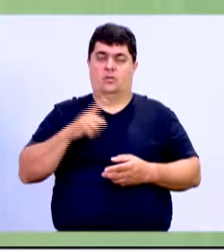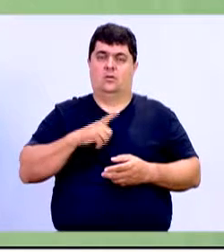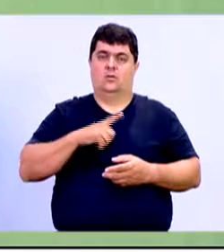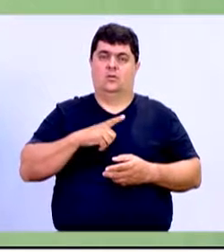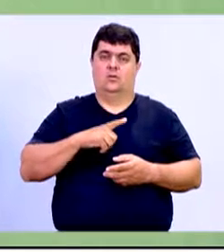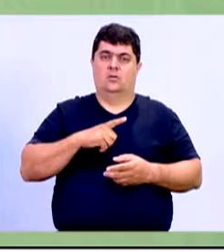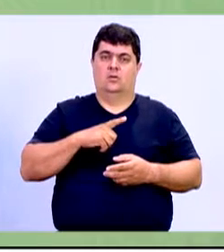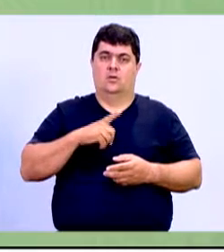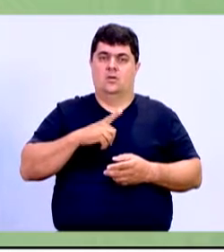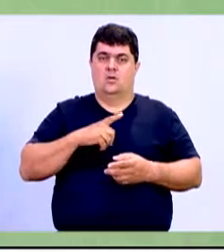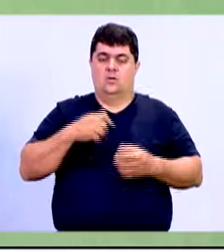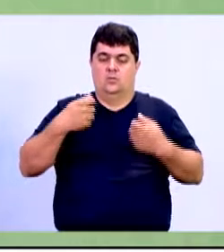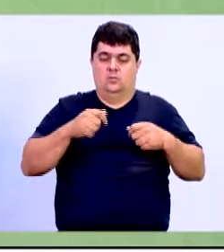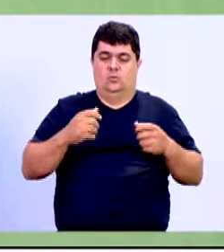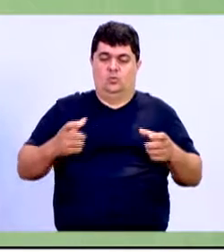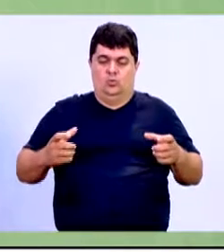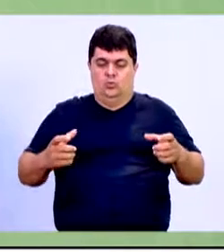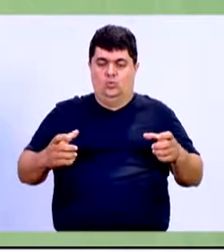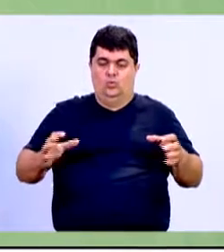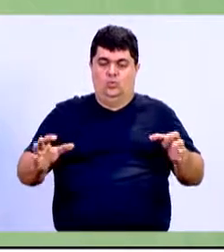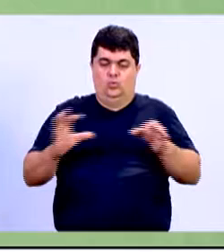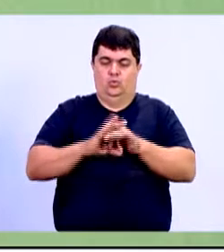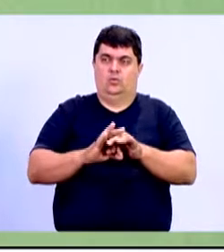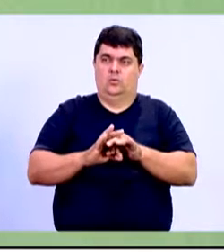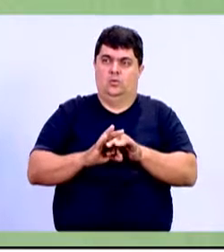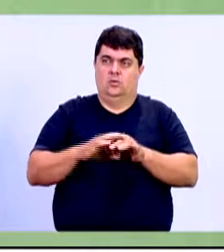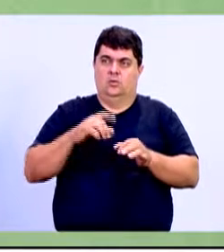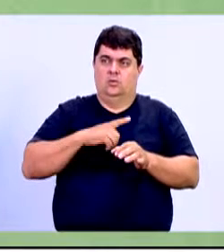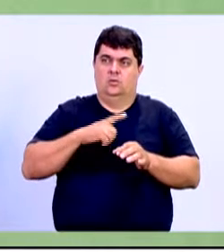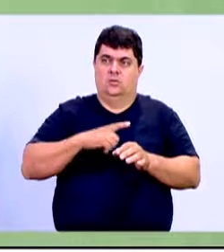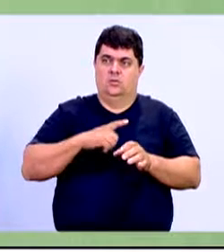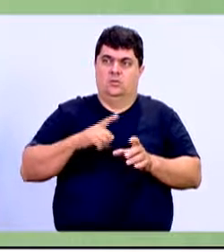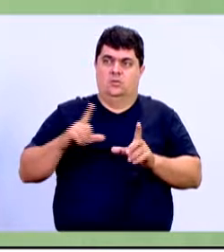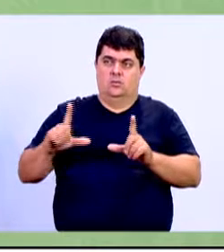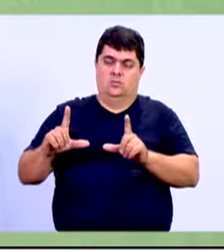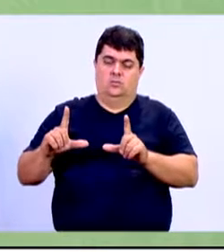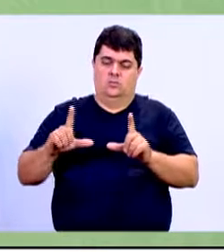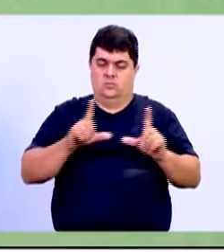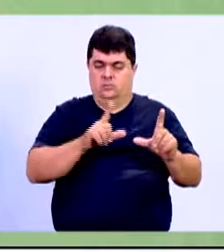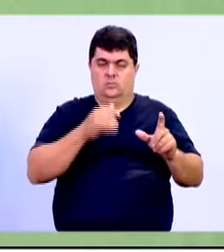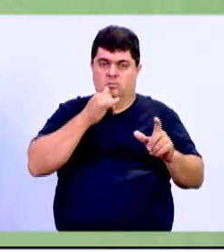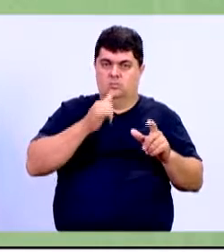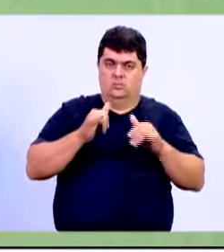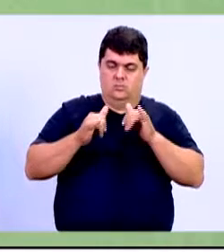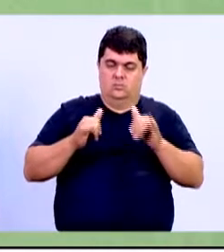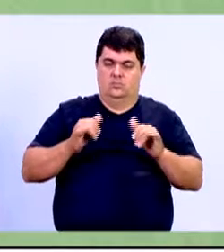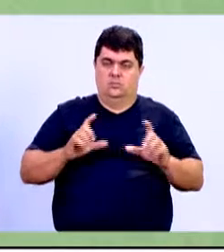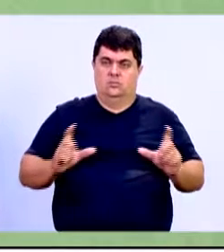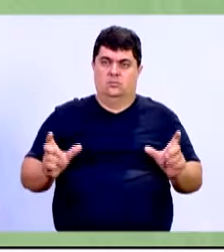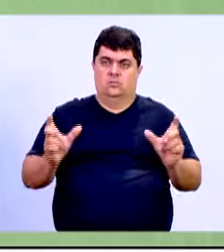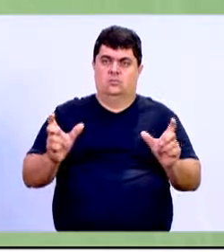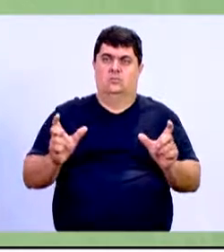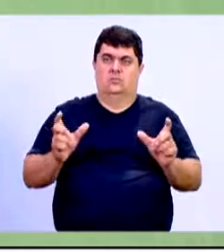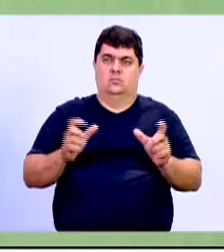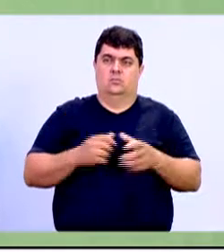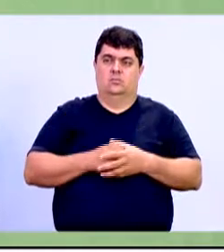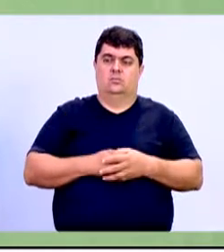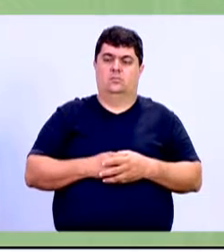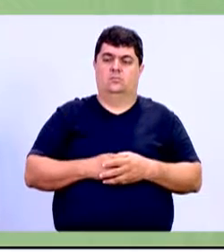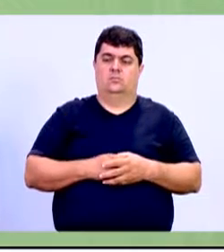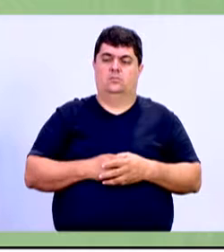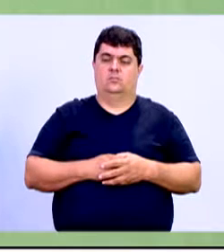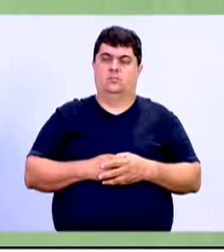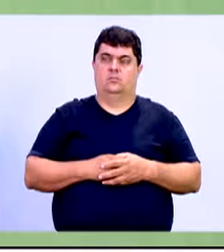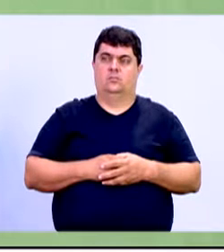forma redundante, tá? Veja que aqui atrás, ó, tem 2 caixas, 2 seletores de energia. Tá? Então, são